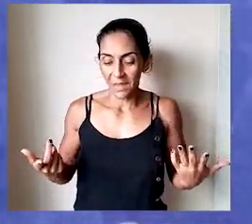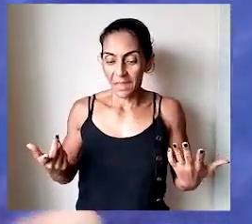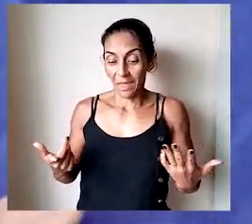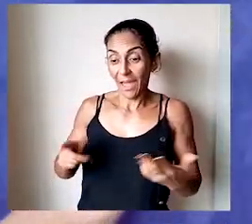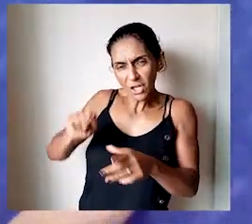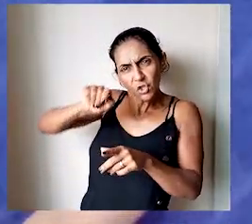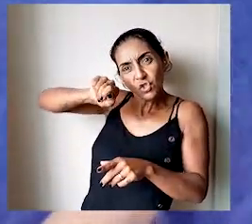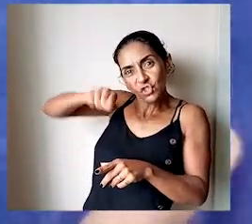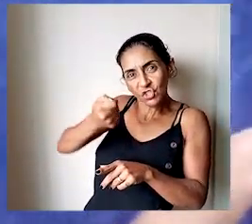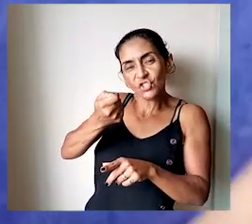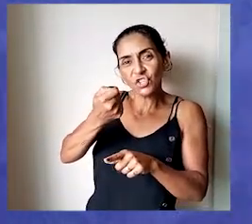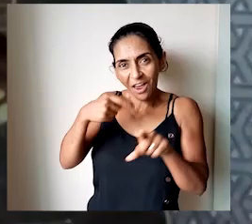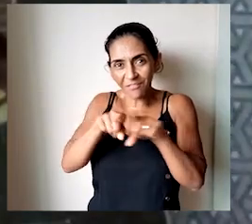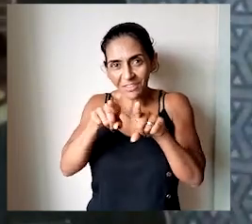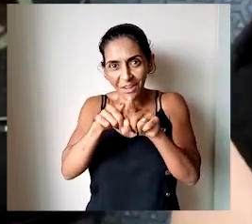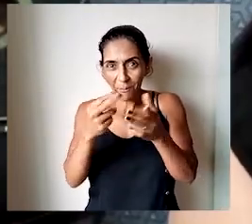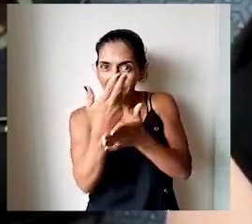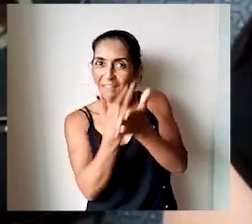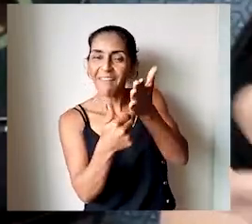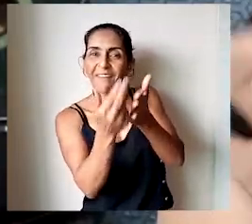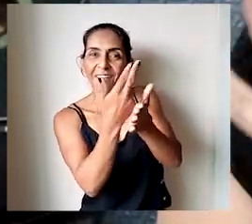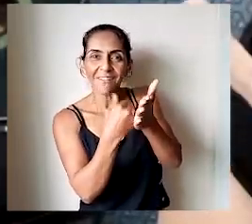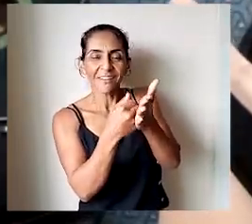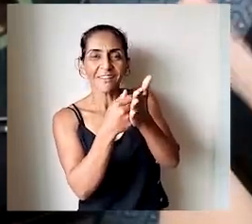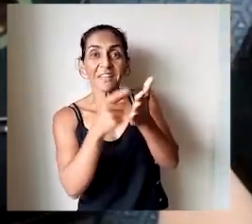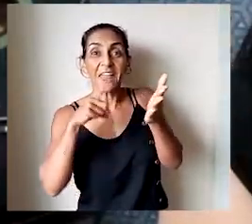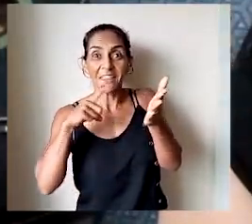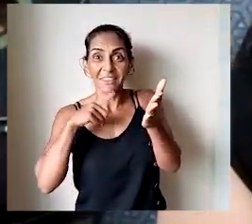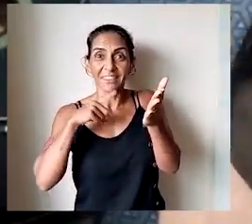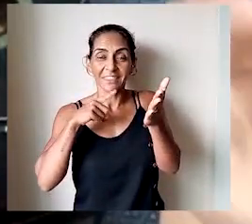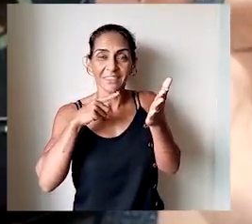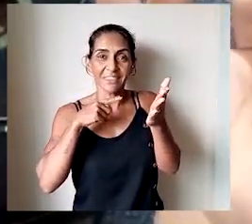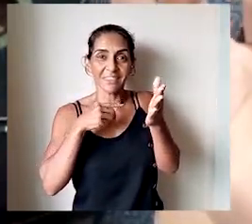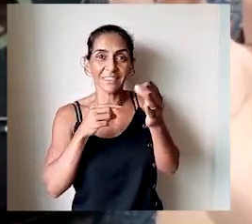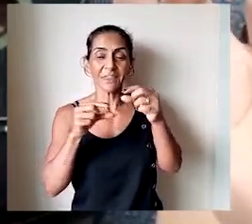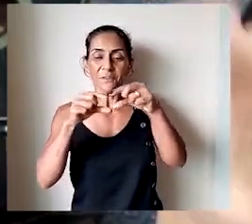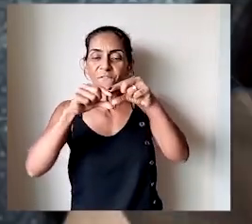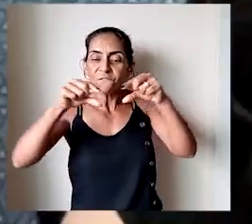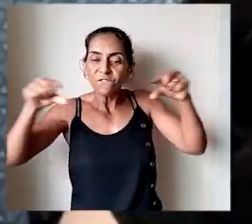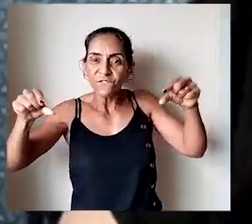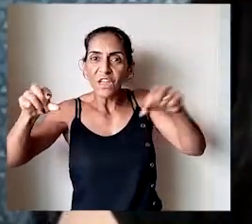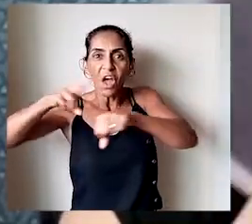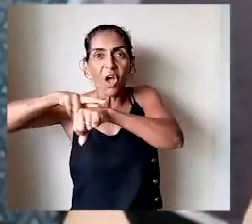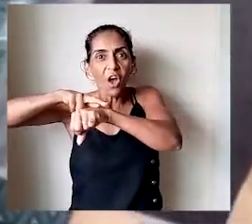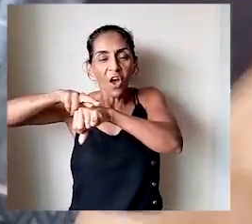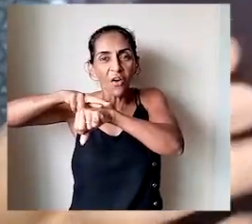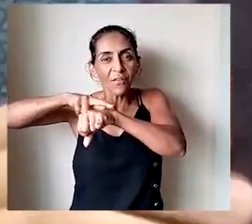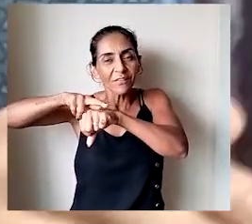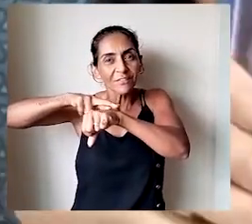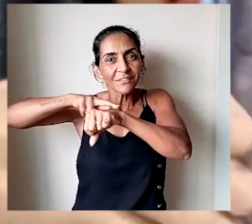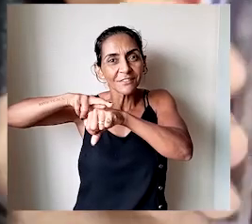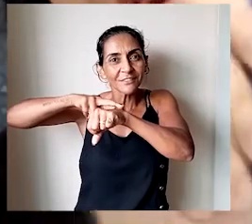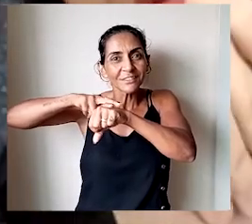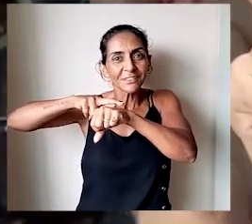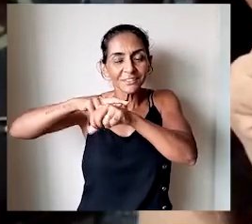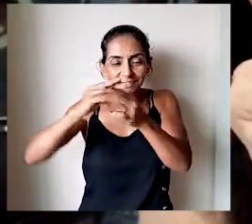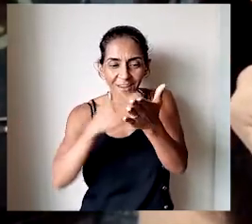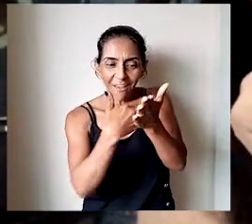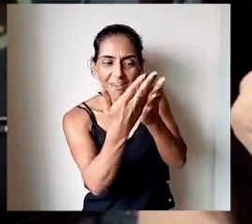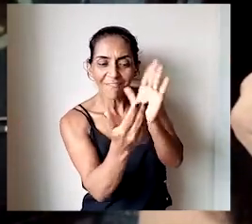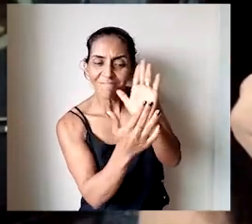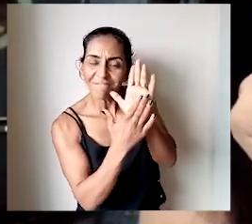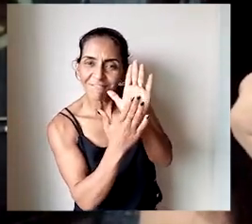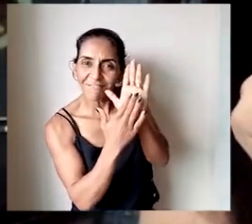que Coraline consegue atravessar a porta. Tem fita para marcar página, fitinha roxa. As aberturas de capítulos são assim, como